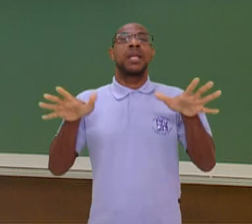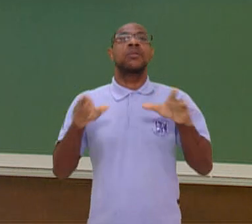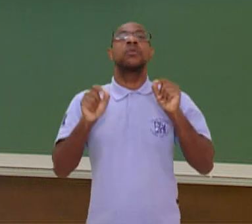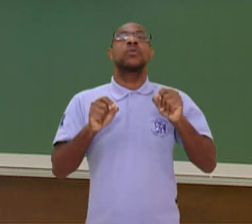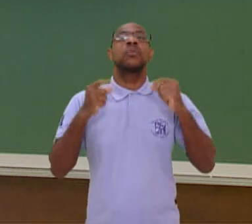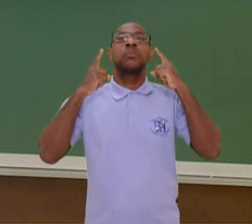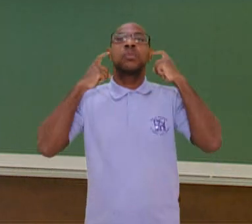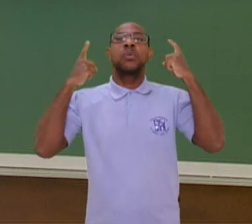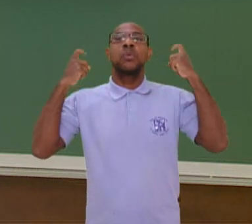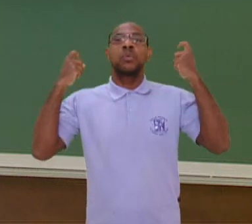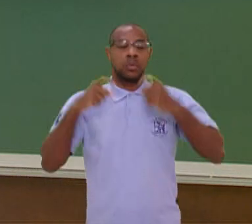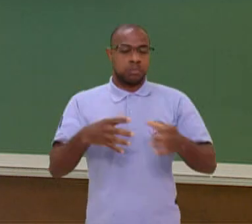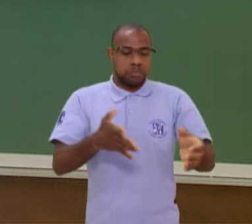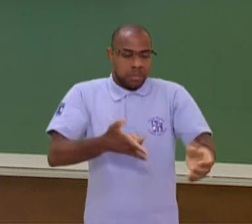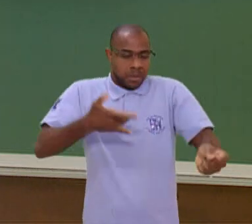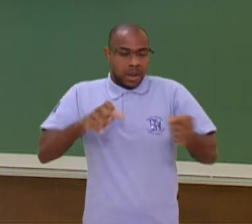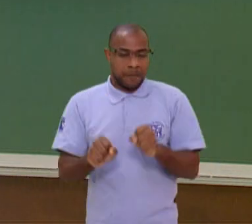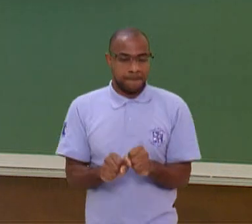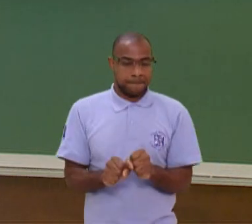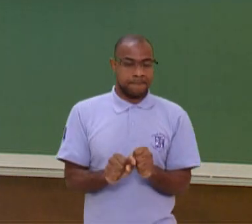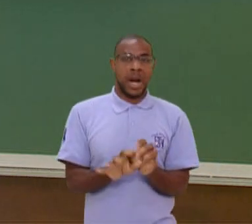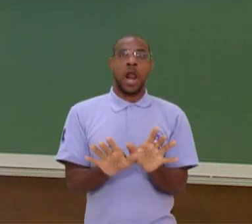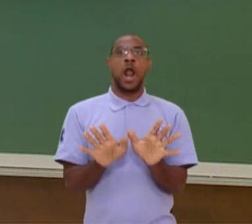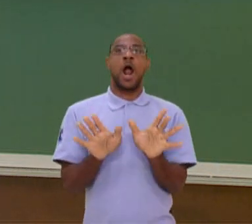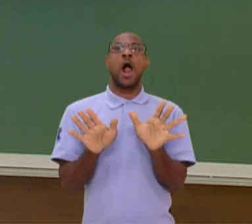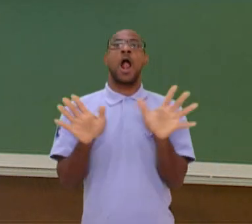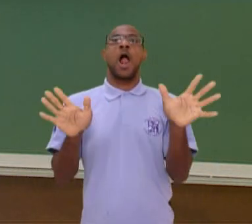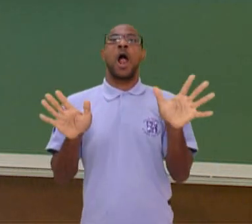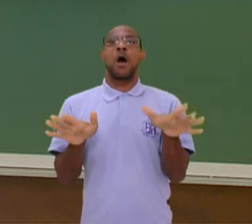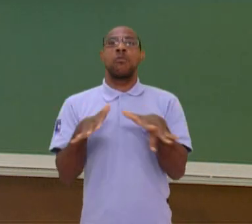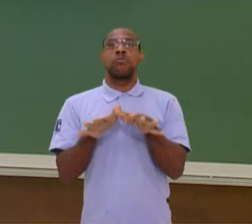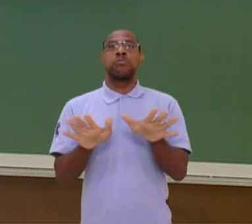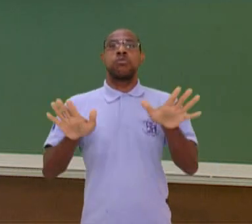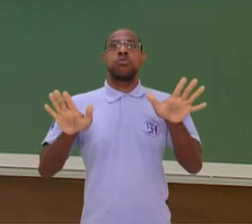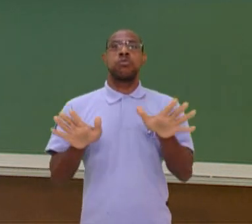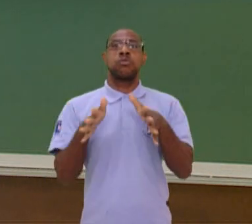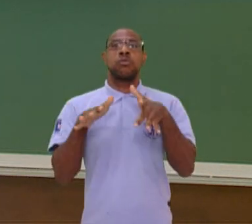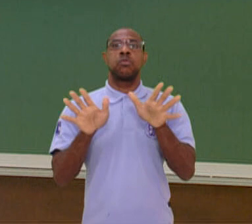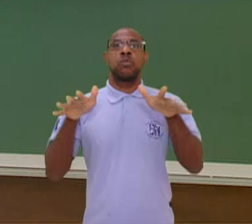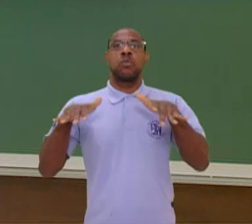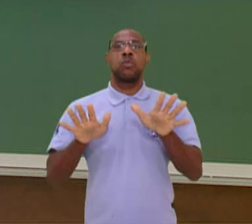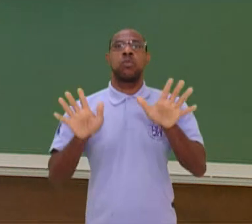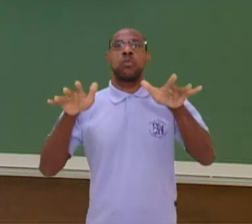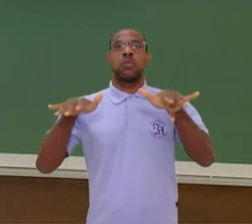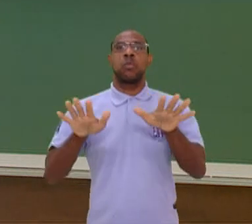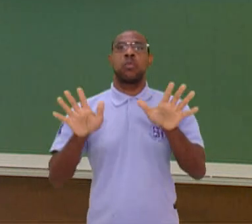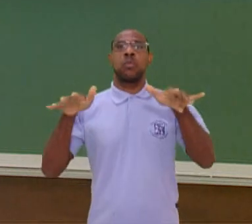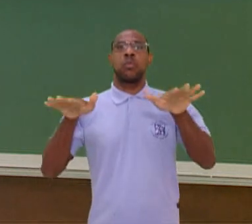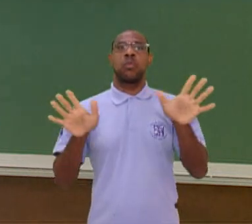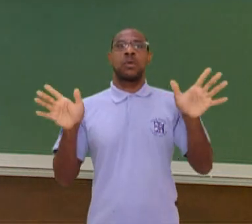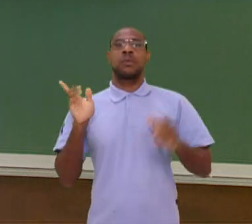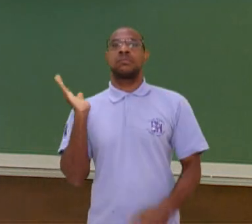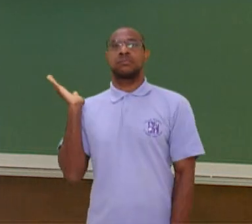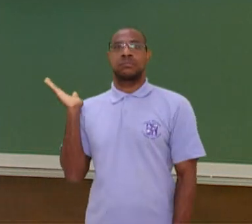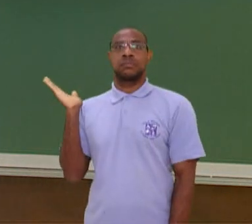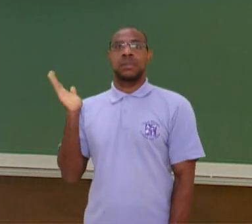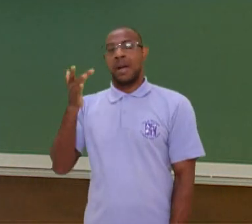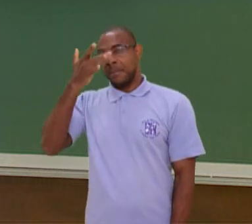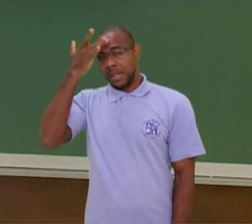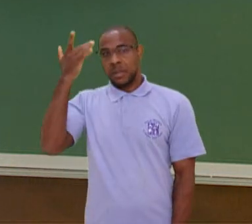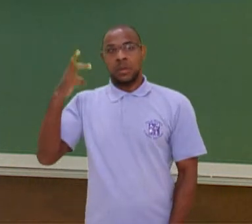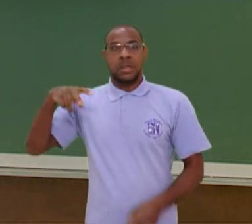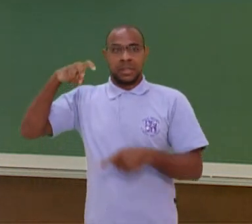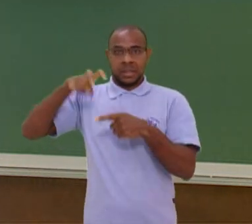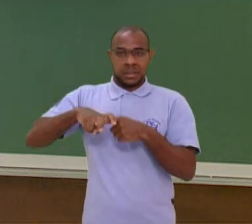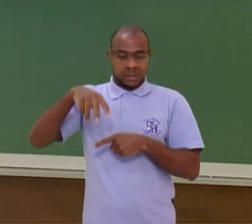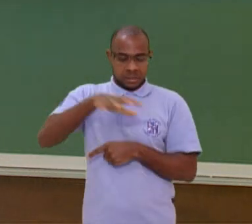esse tipo de estrutura. Mas o que acontecia? A parte acústica que você tinha uma determinada afinação. Então, a pessoa que estava aqui